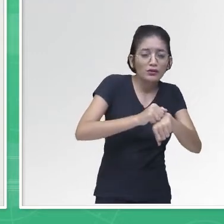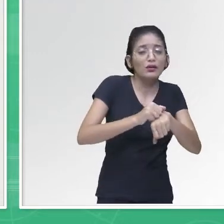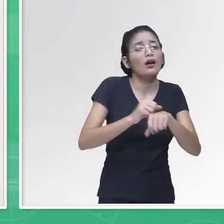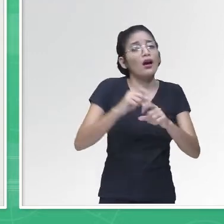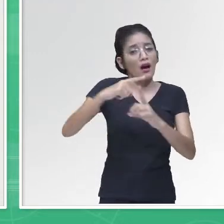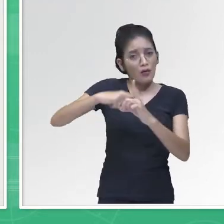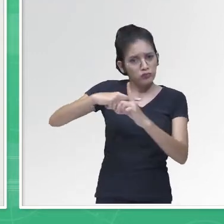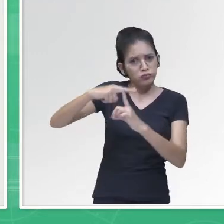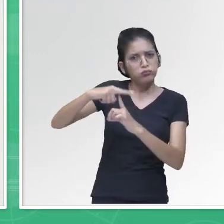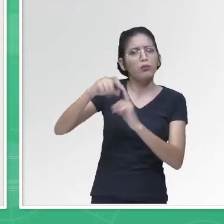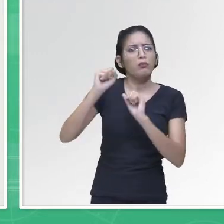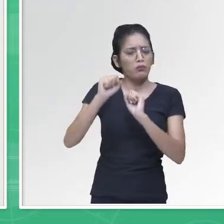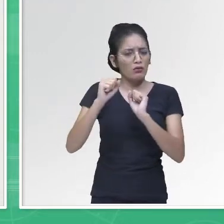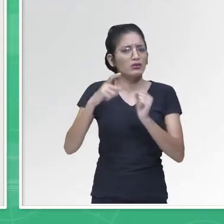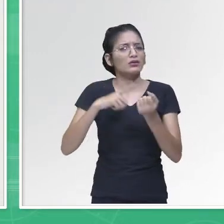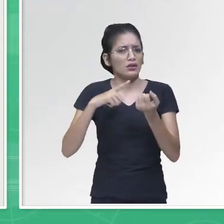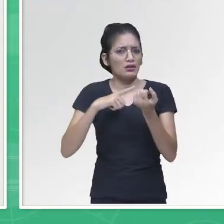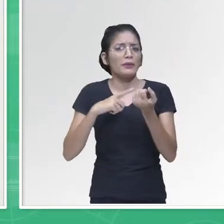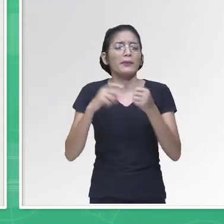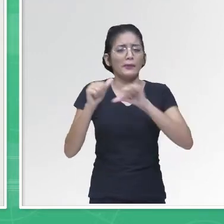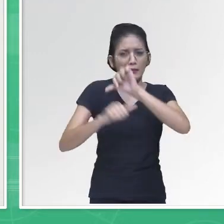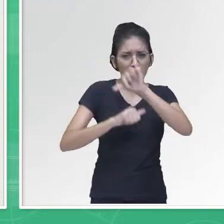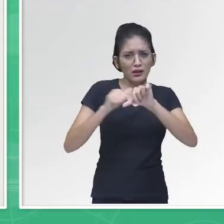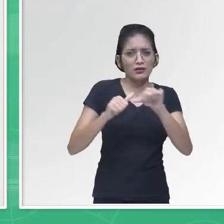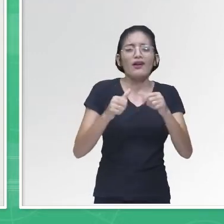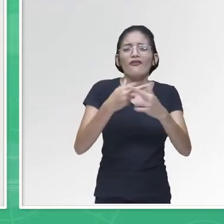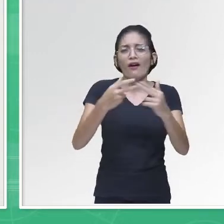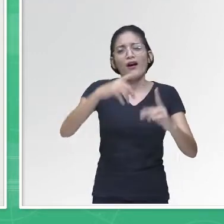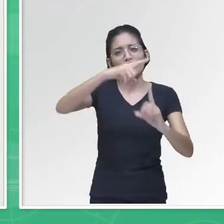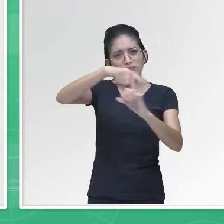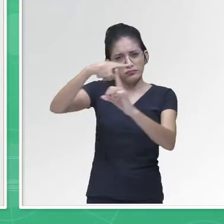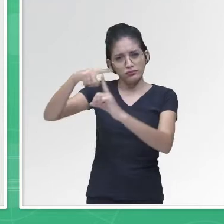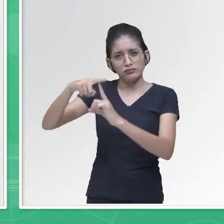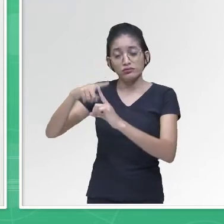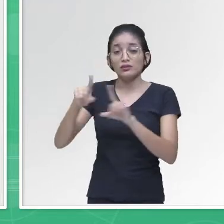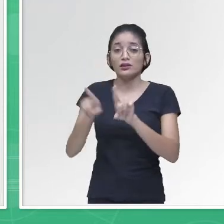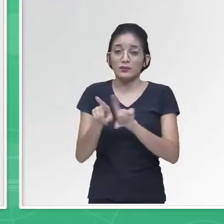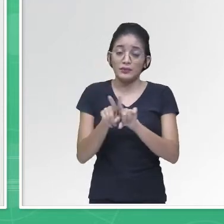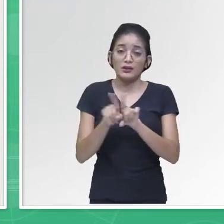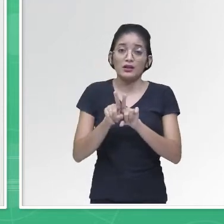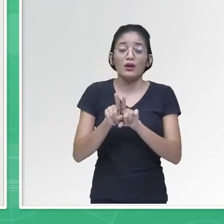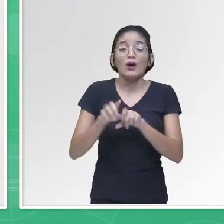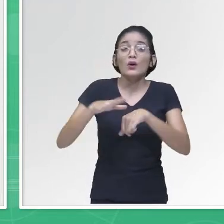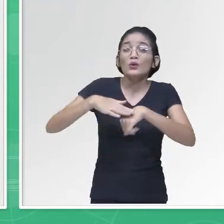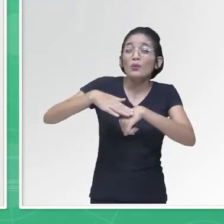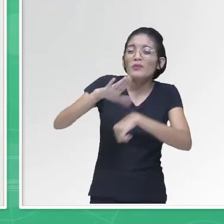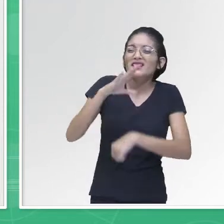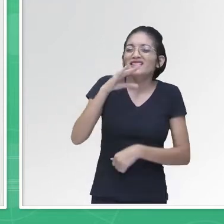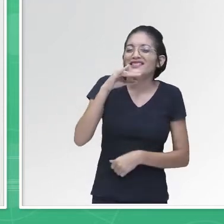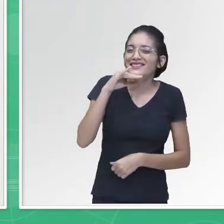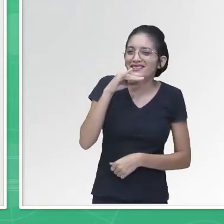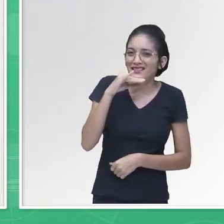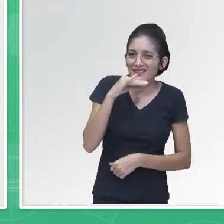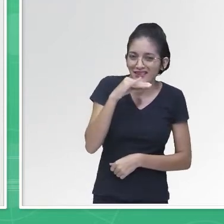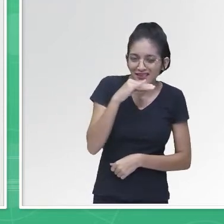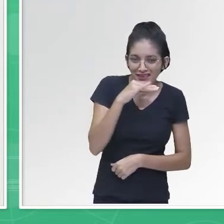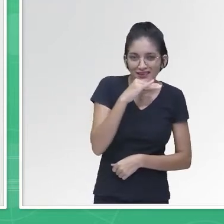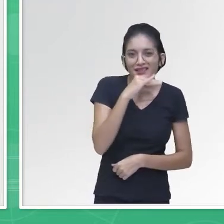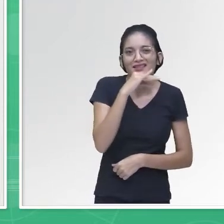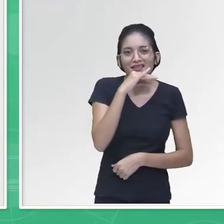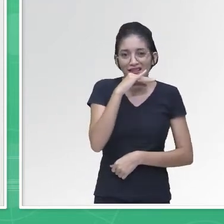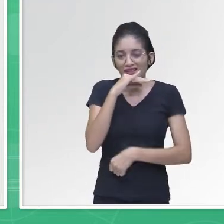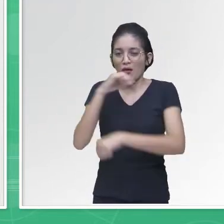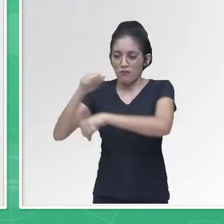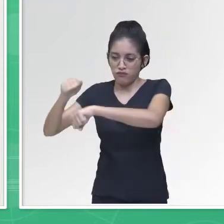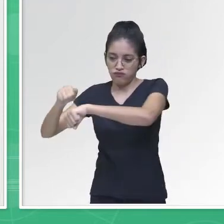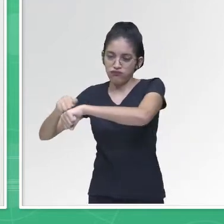influenciar, né? De diferentes formas. E há casos em que quanto mais quente está o